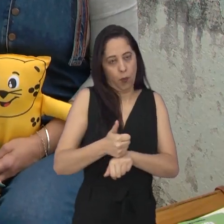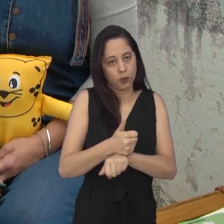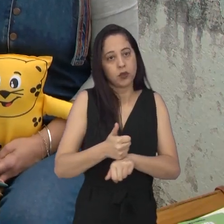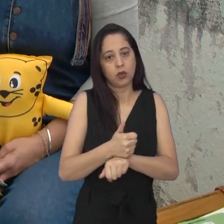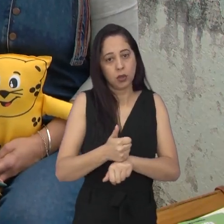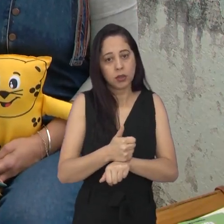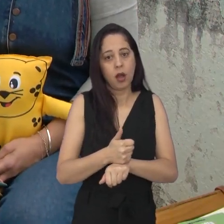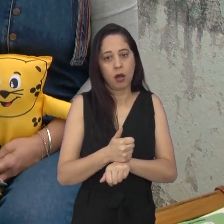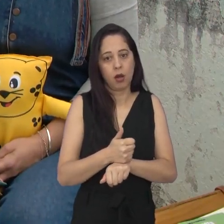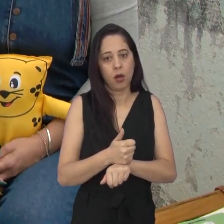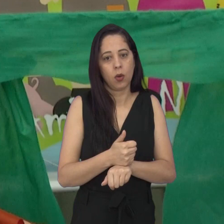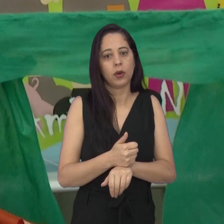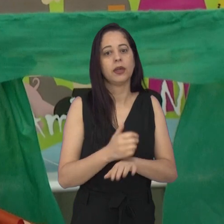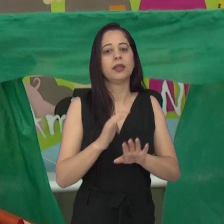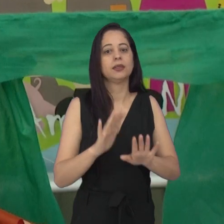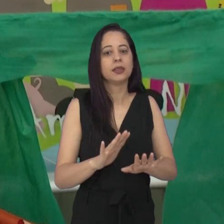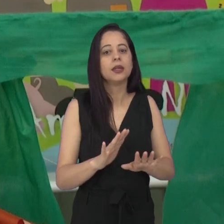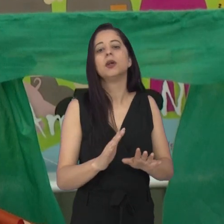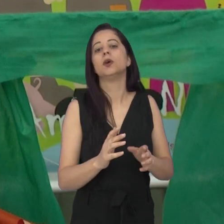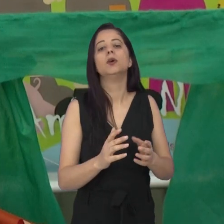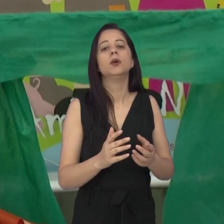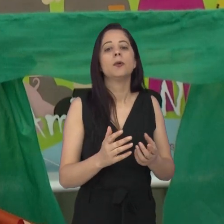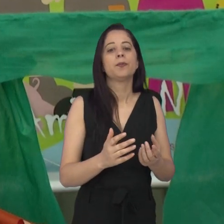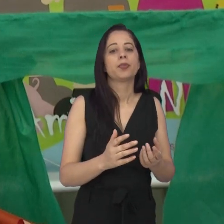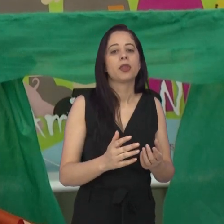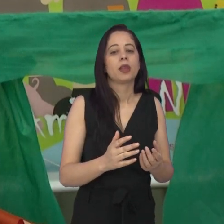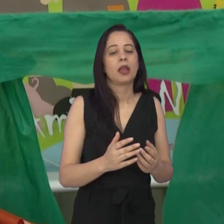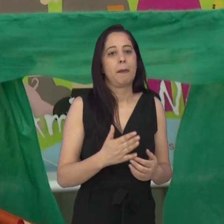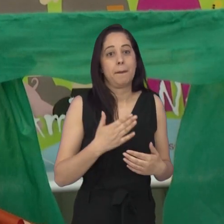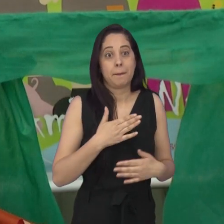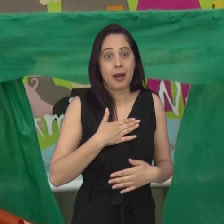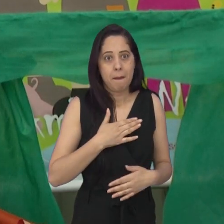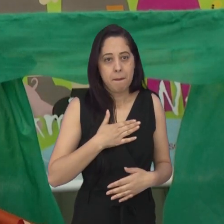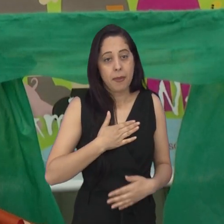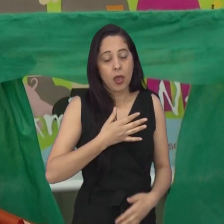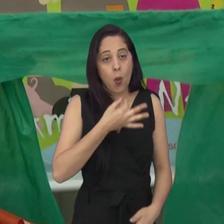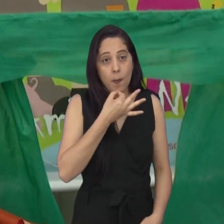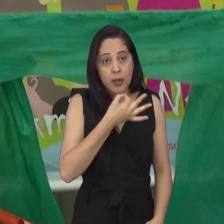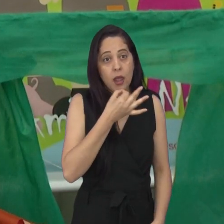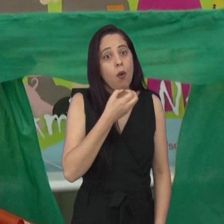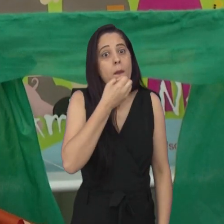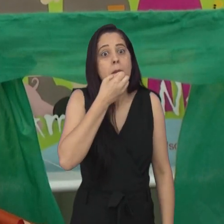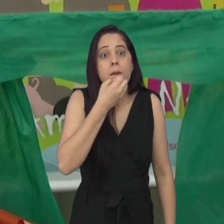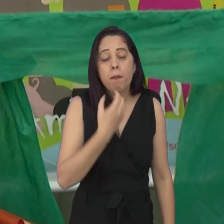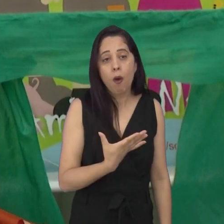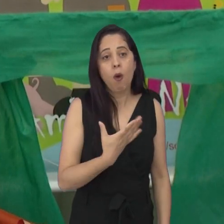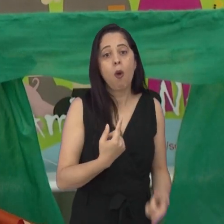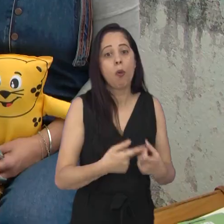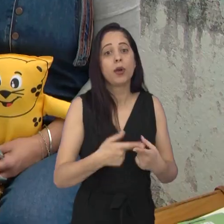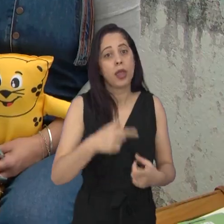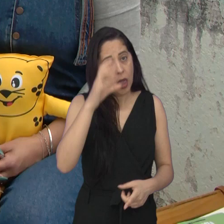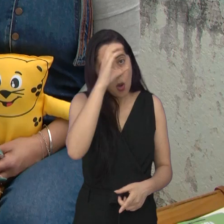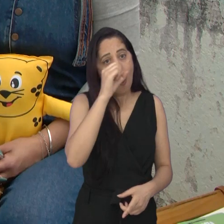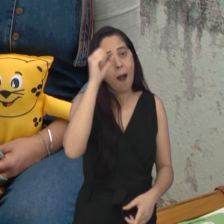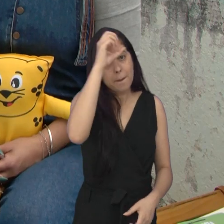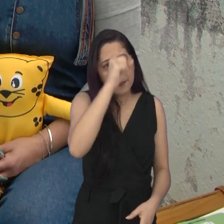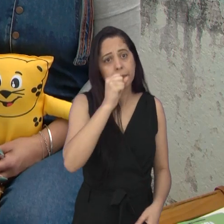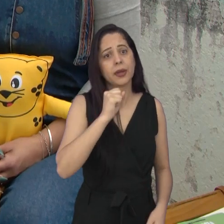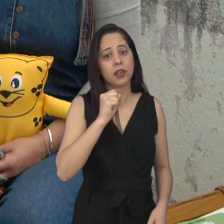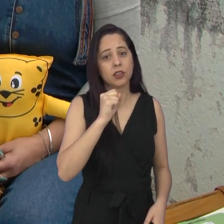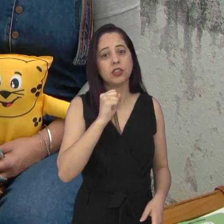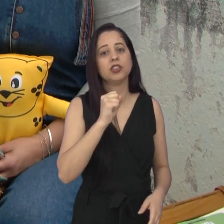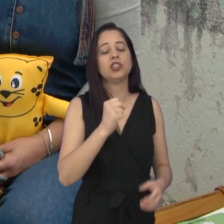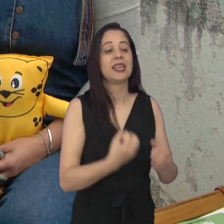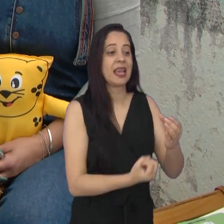Então, esse negócio cultural, essa economia que vai fazendo para mim, isso foi muito bom, porque eu aprendi muito,